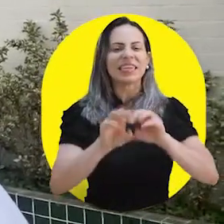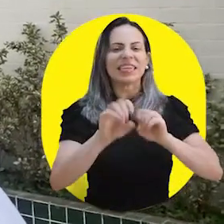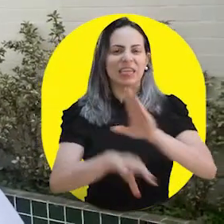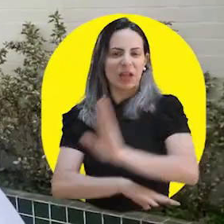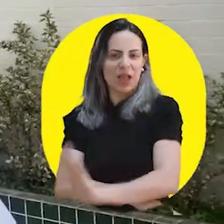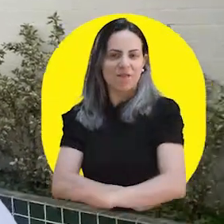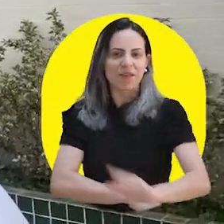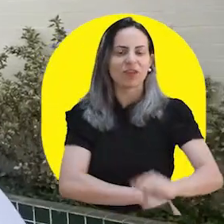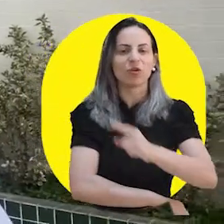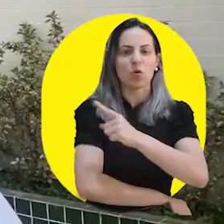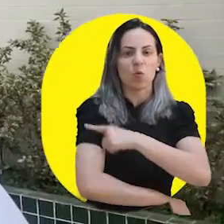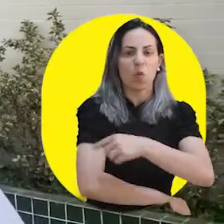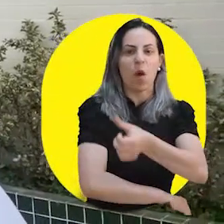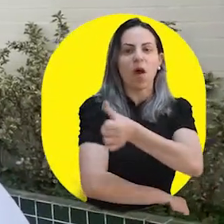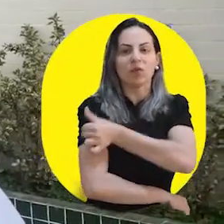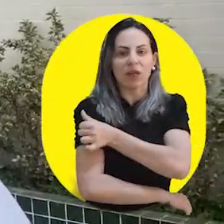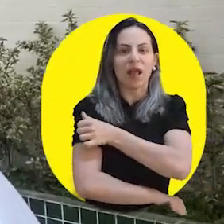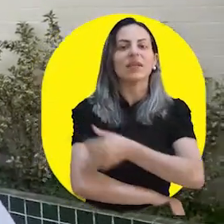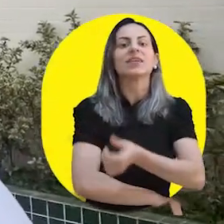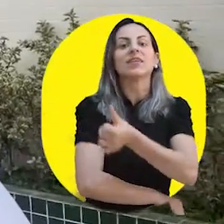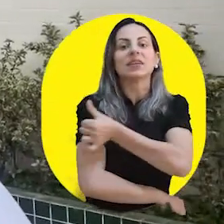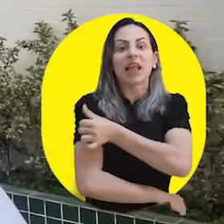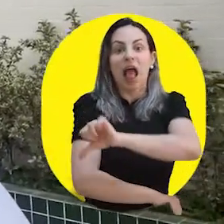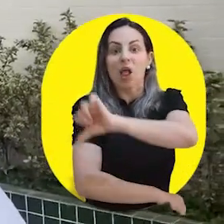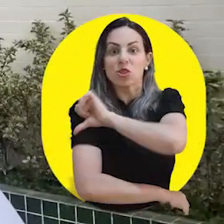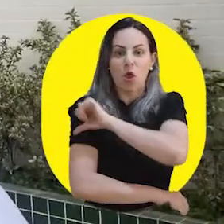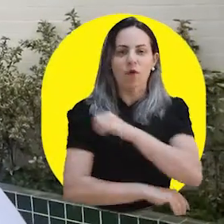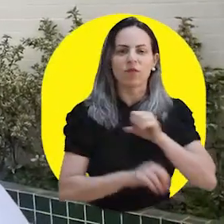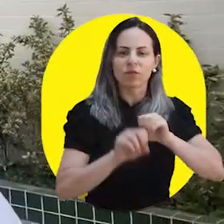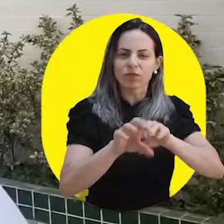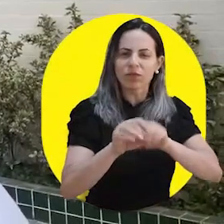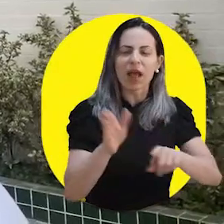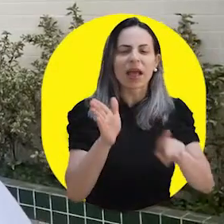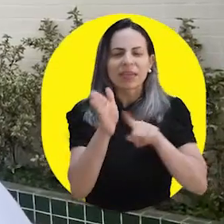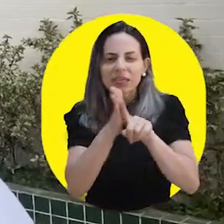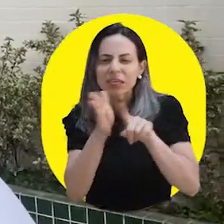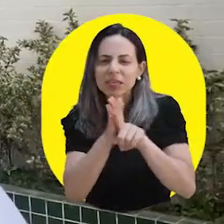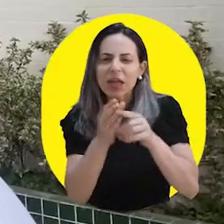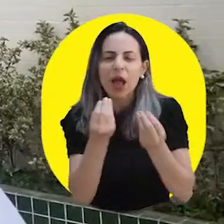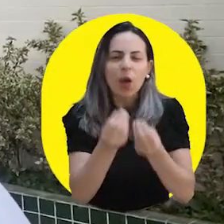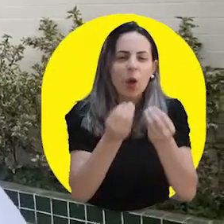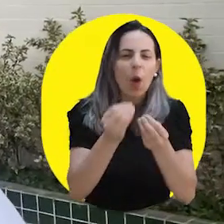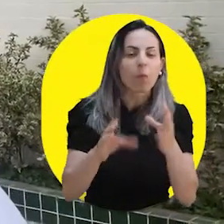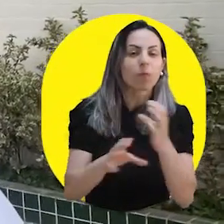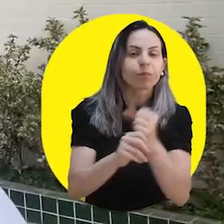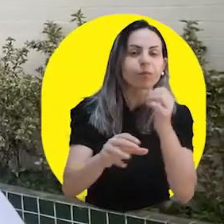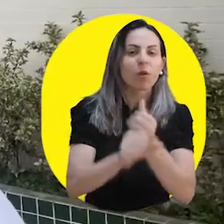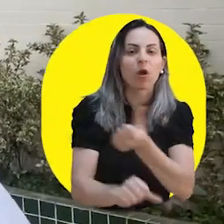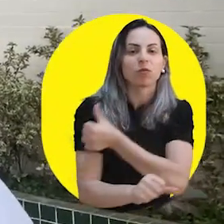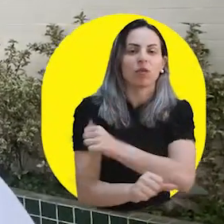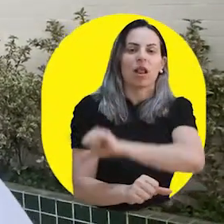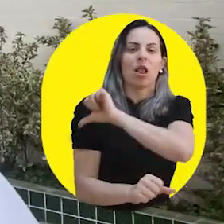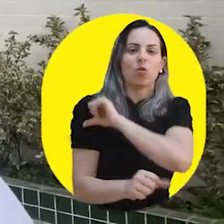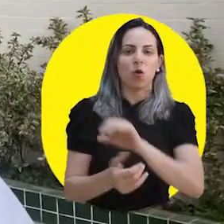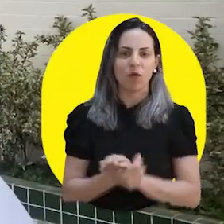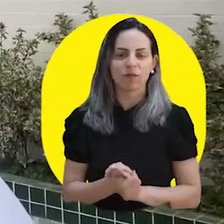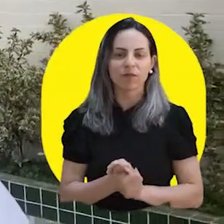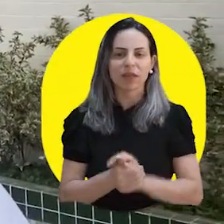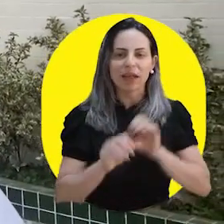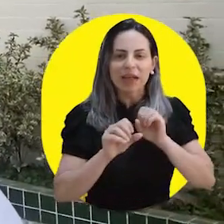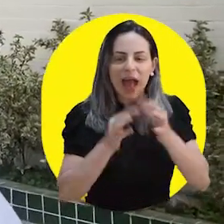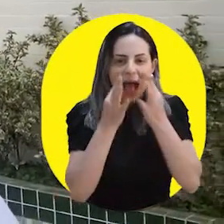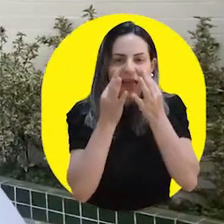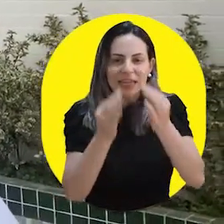creche, ensino infantil e fundamental, e fazer estudos para absorver a demanda do 6º ao 9º ano. A atenção